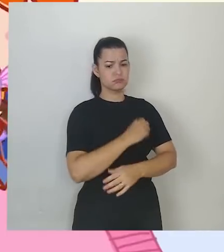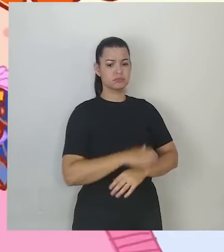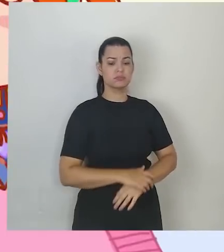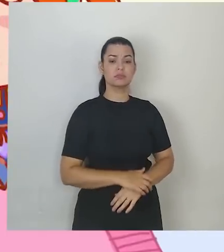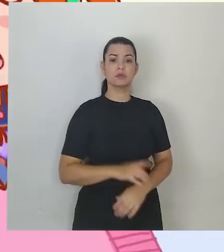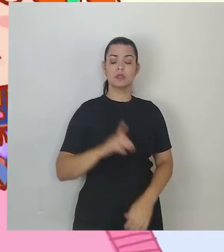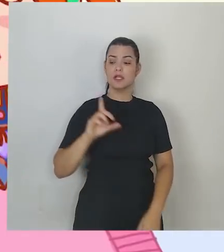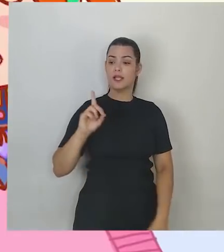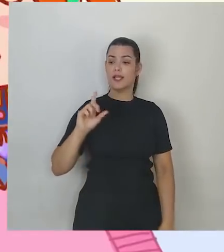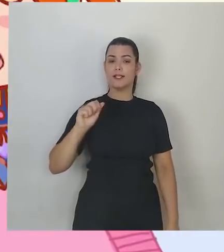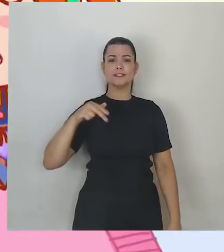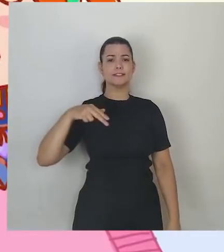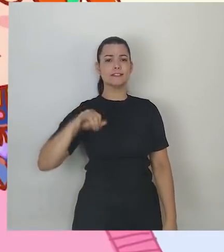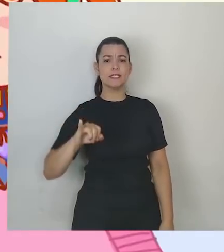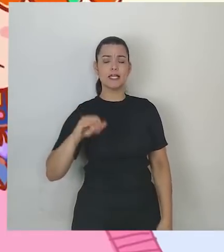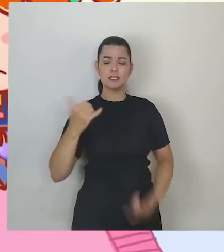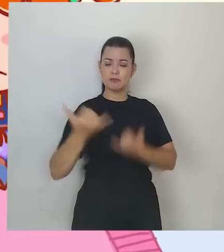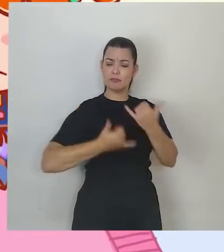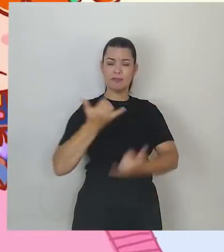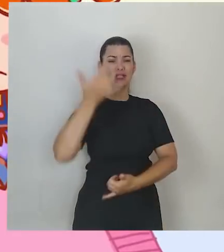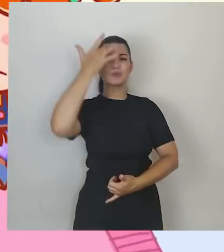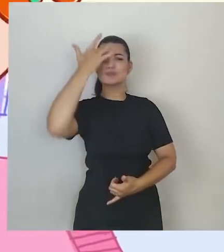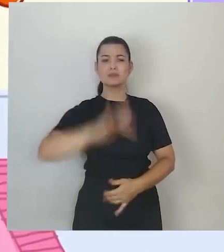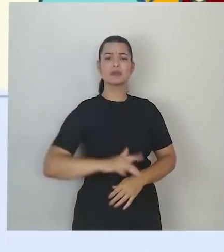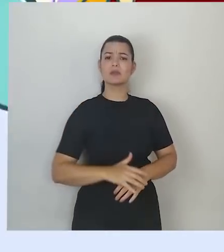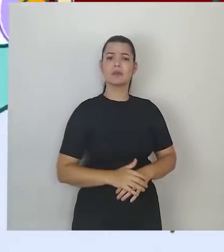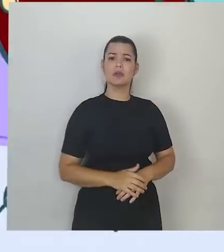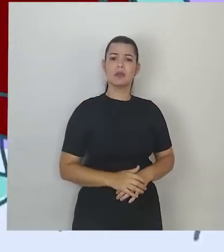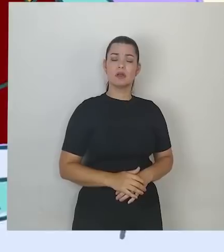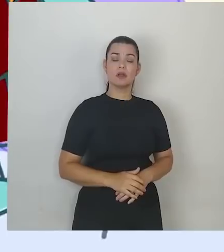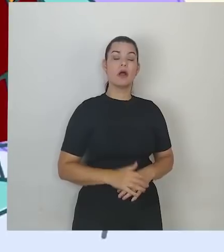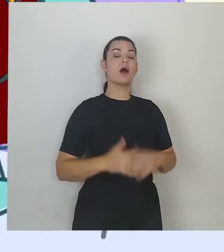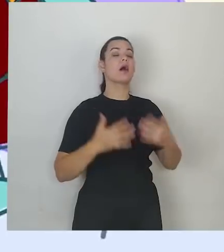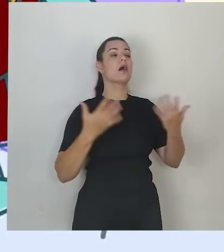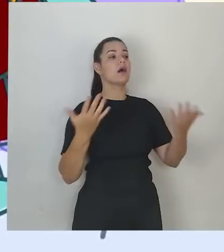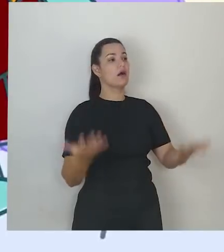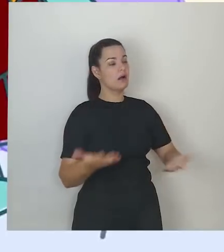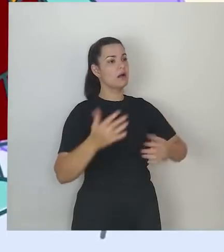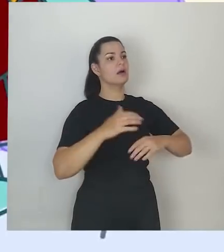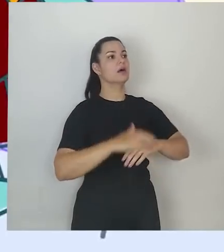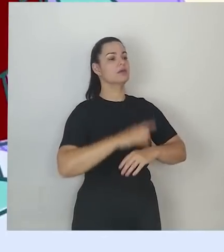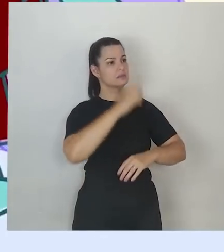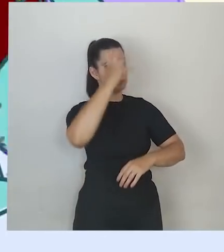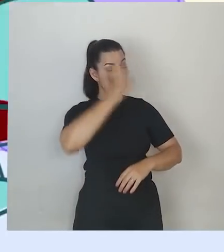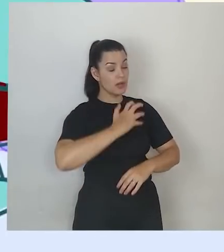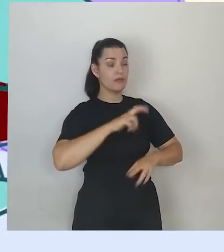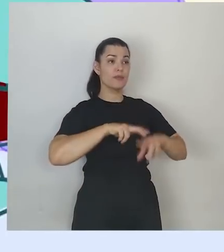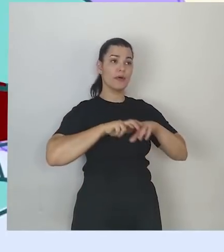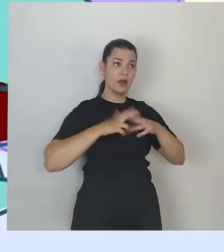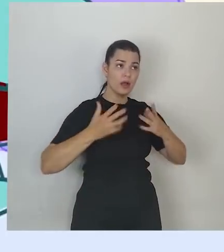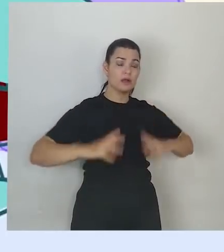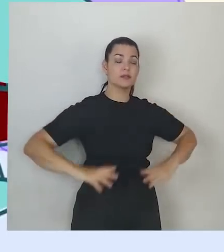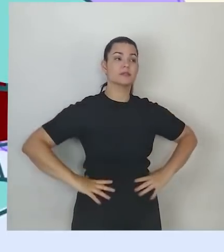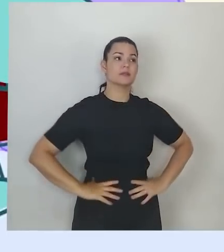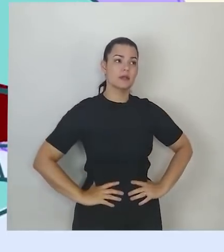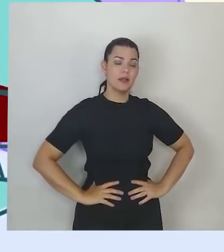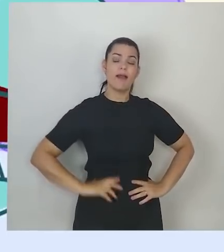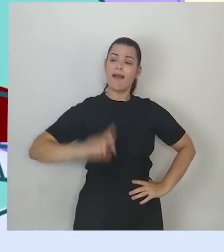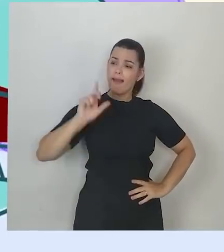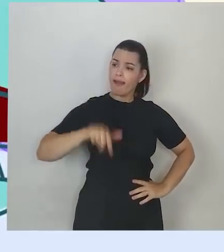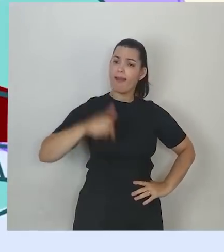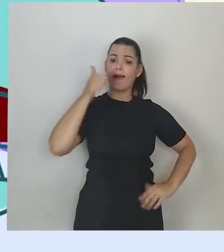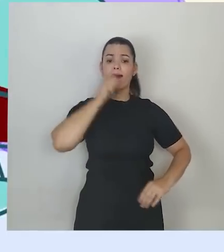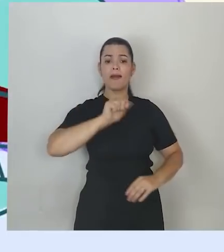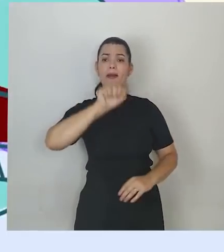O Dani não sabe brincar. Ah, então é por isso que você está brava?